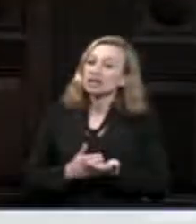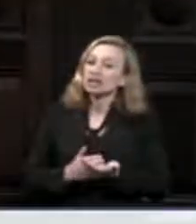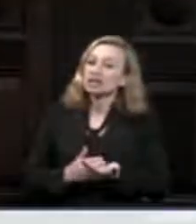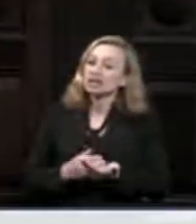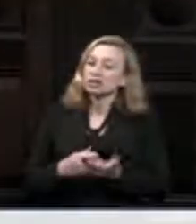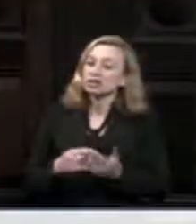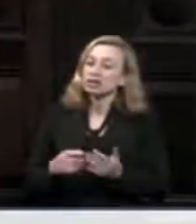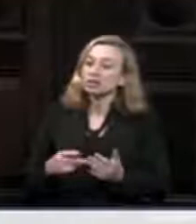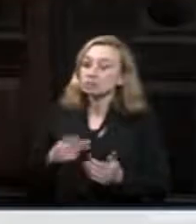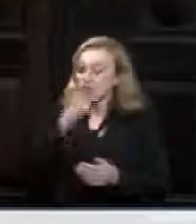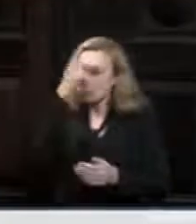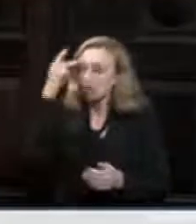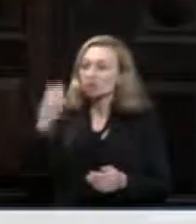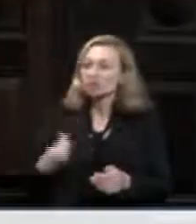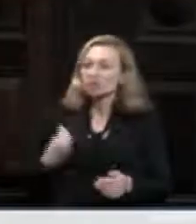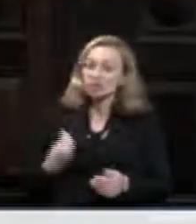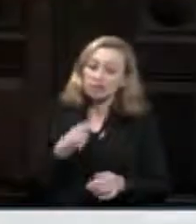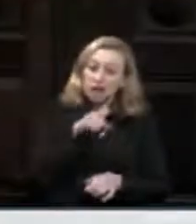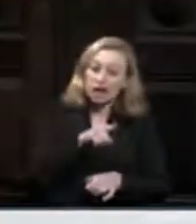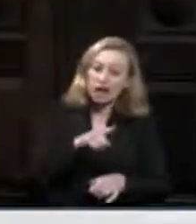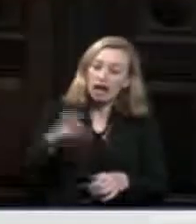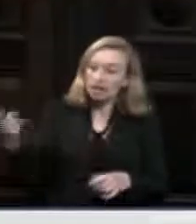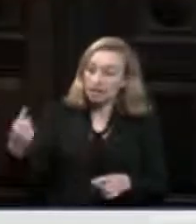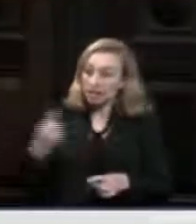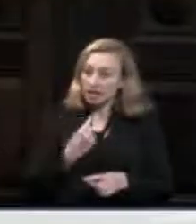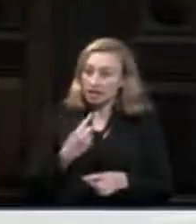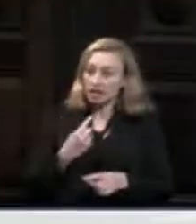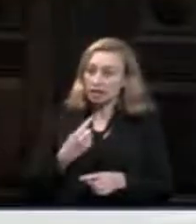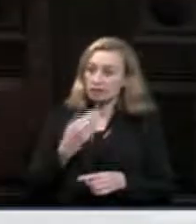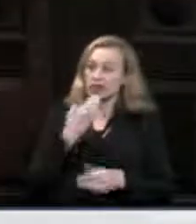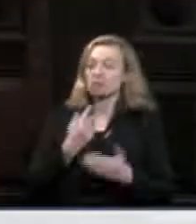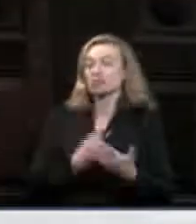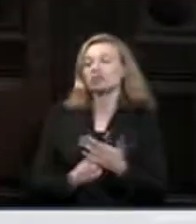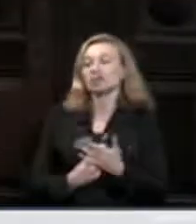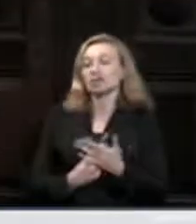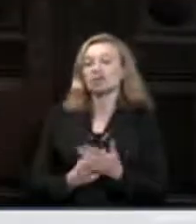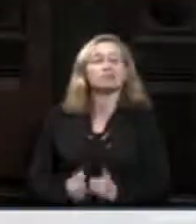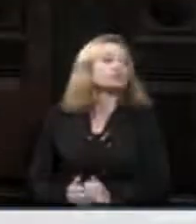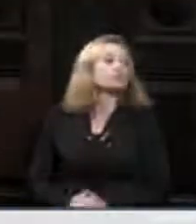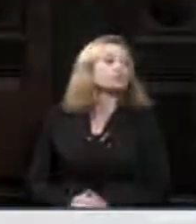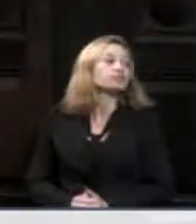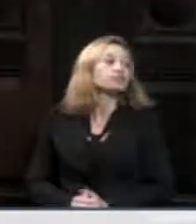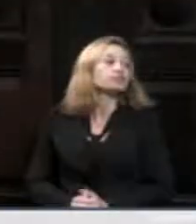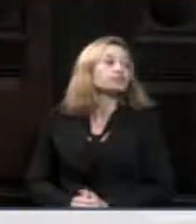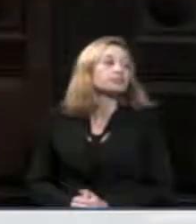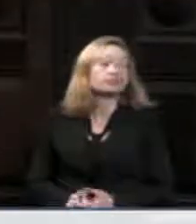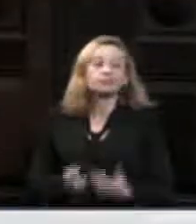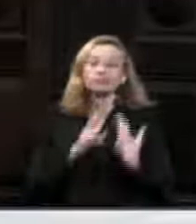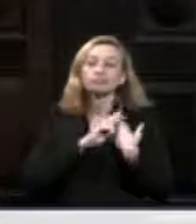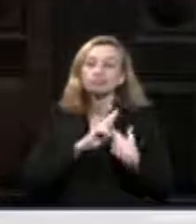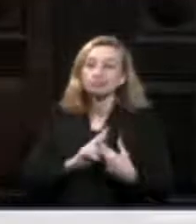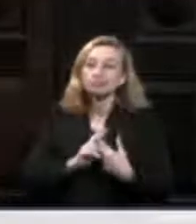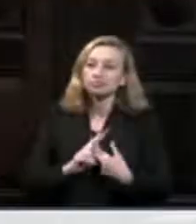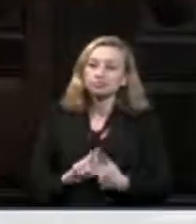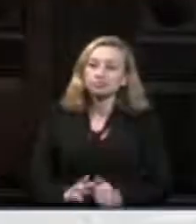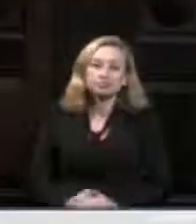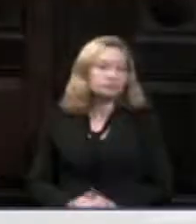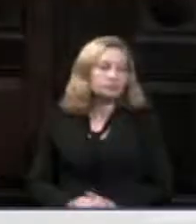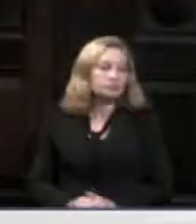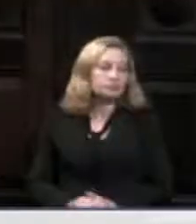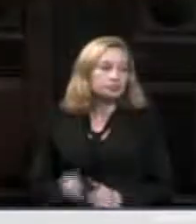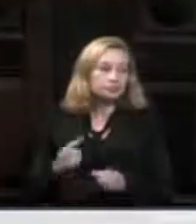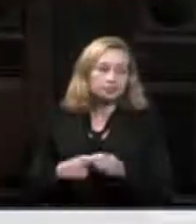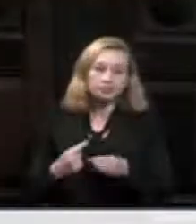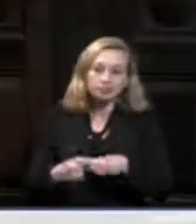Bustamante propõe, rascunha um TAC, atribuindo responsabilidades ao município e